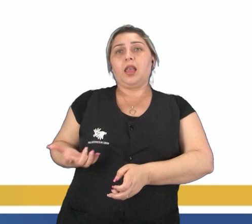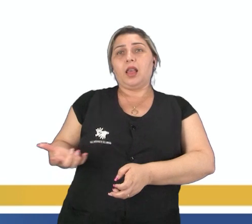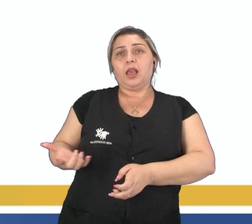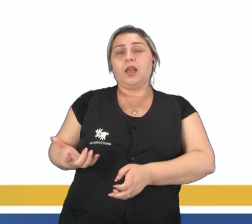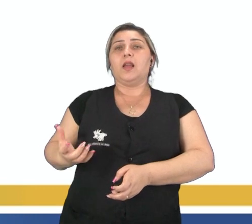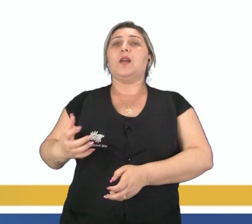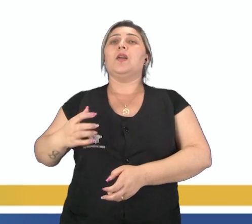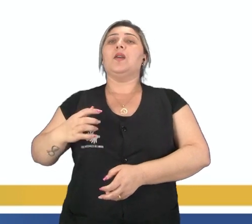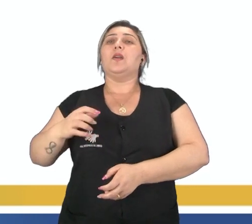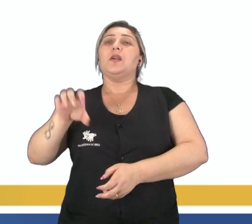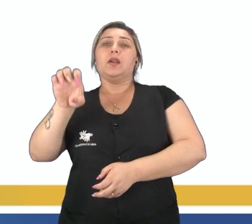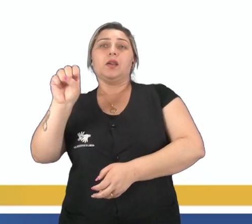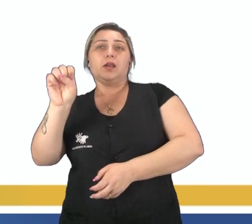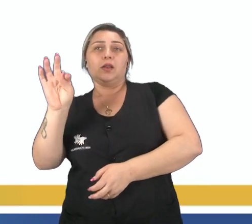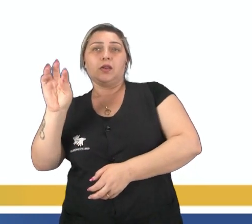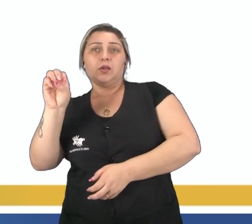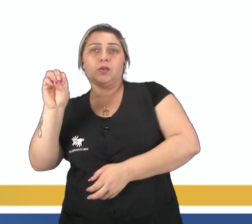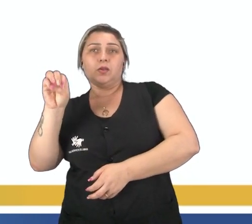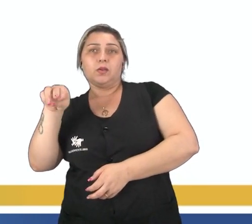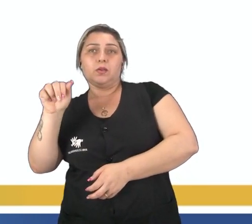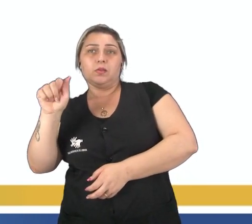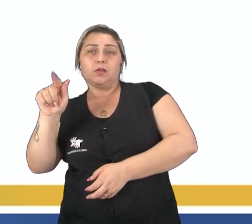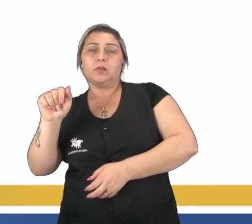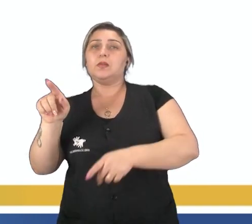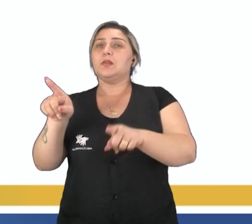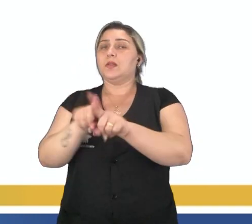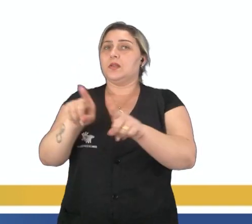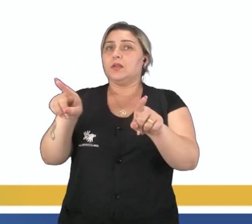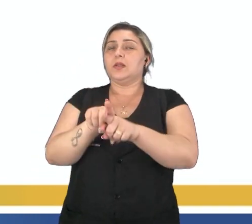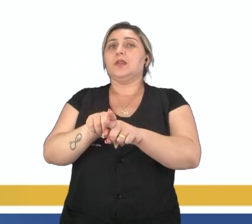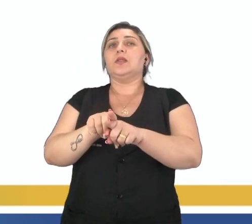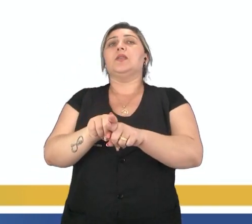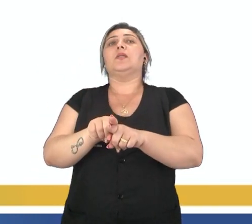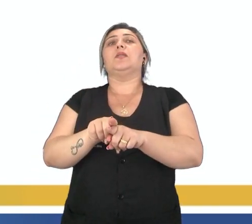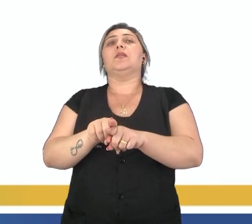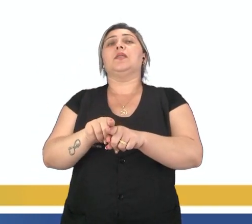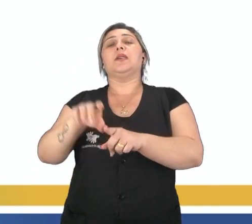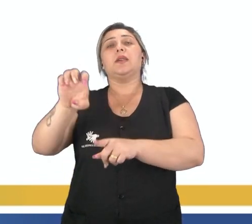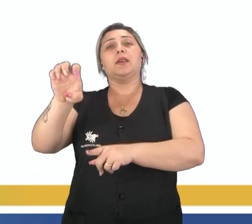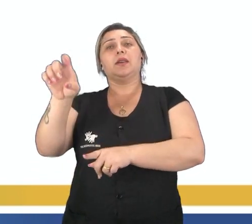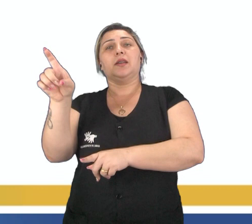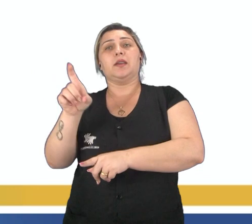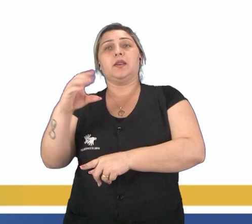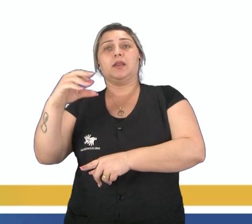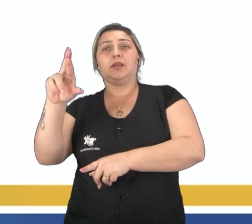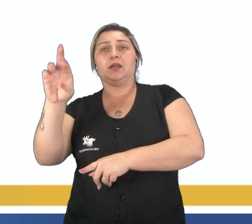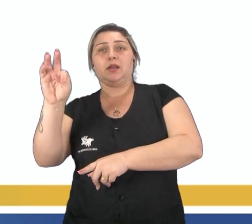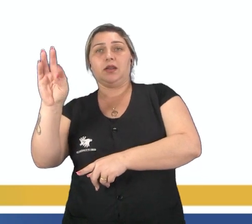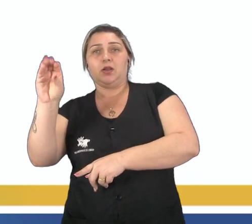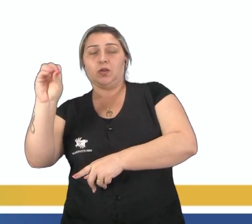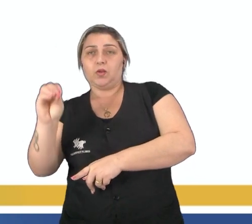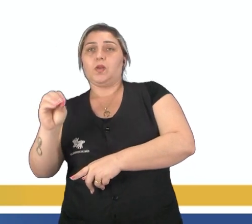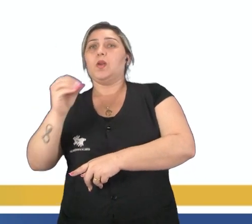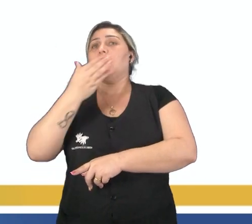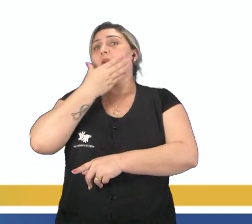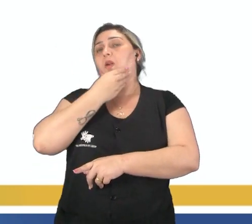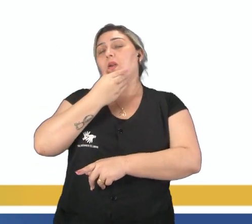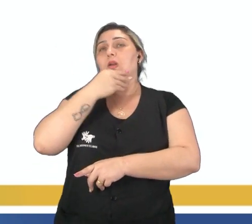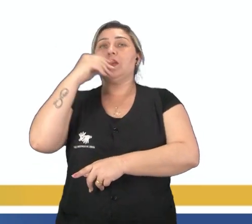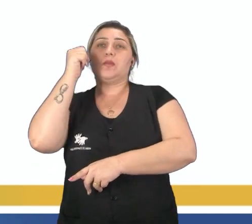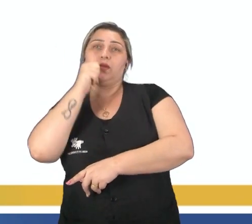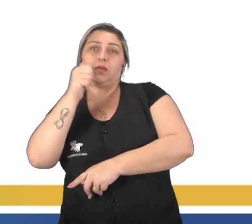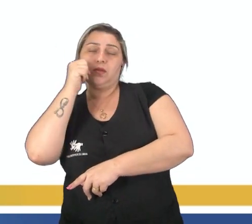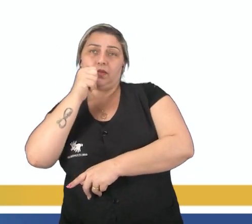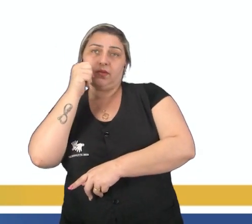temos o estômago. Como sistema, por exemplo, nós temos aí o sistema excretor, o sistema reprodutor masculino e feminino, mas é claro que a gente tem